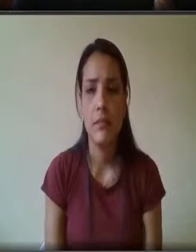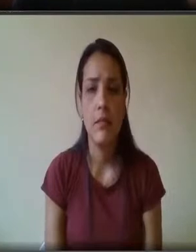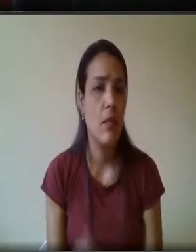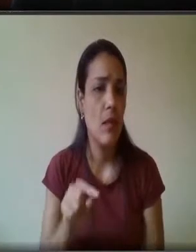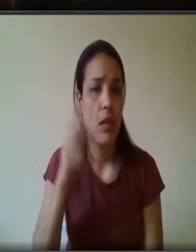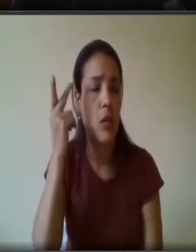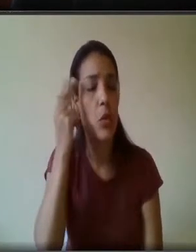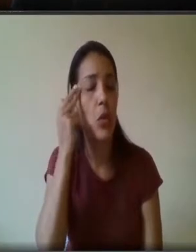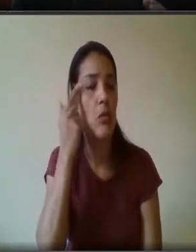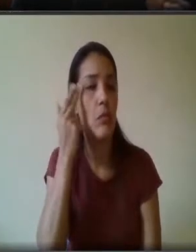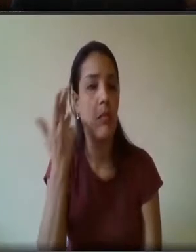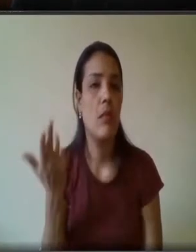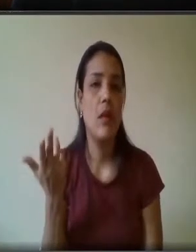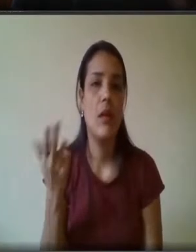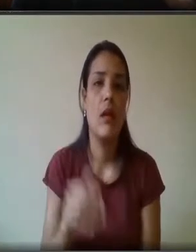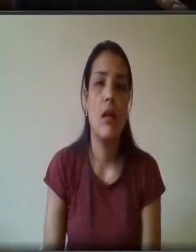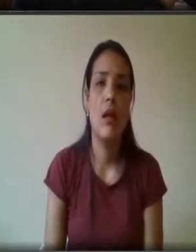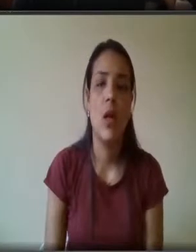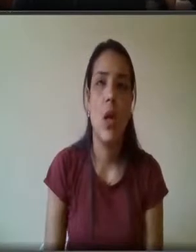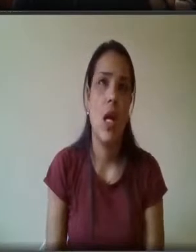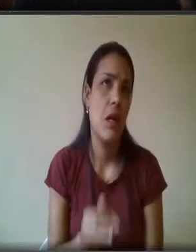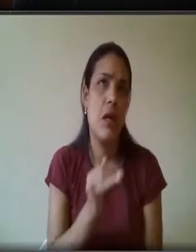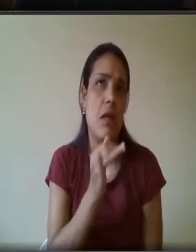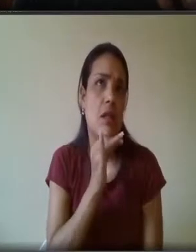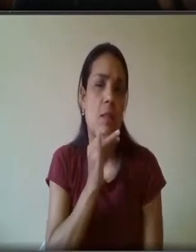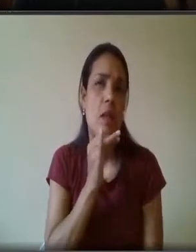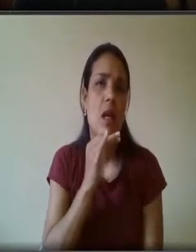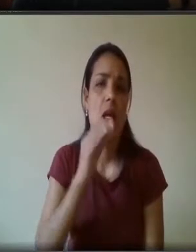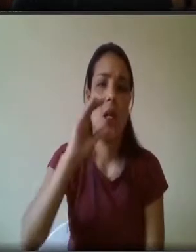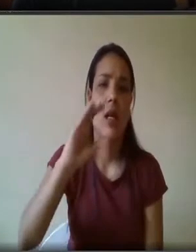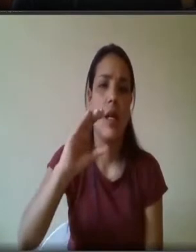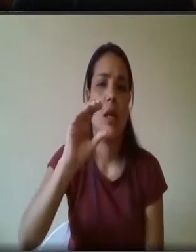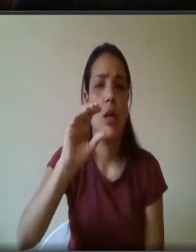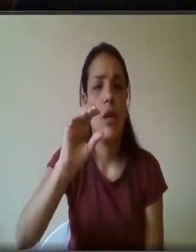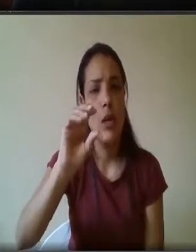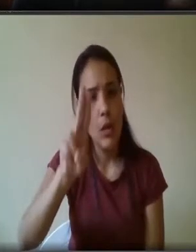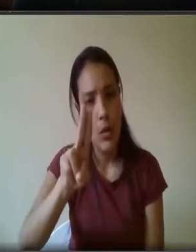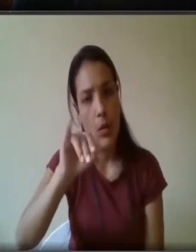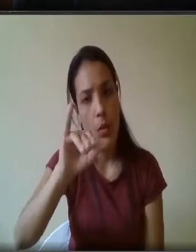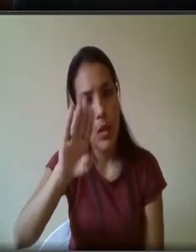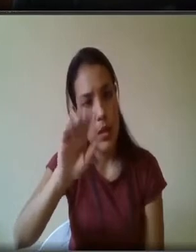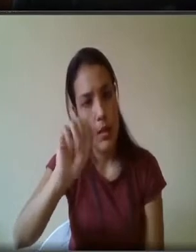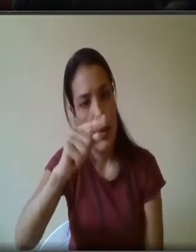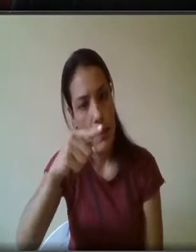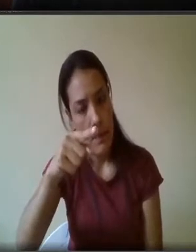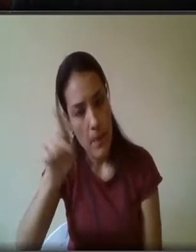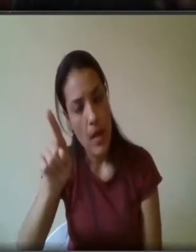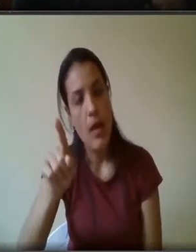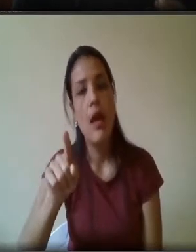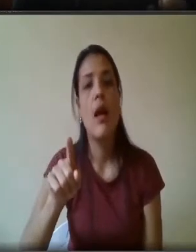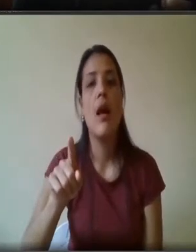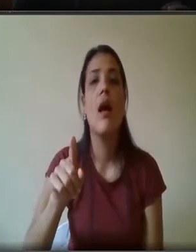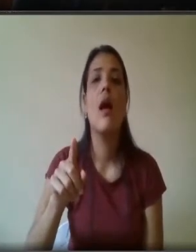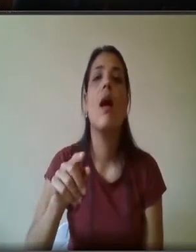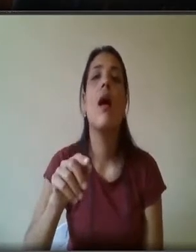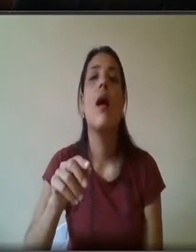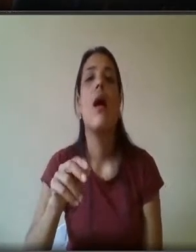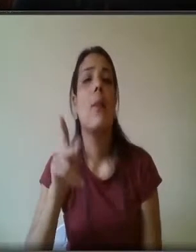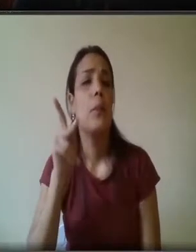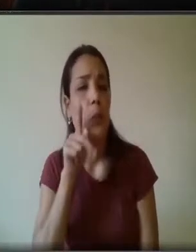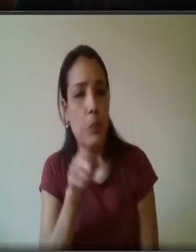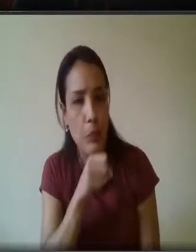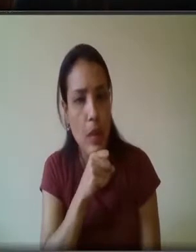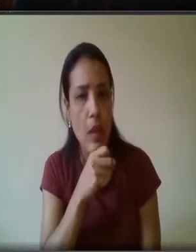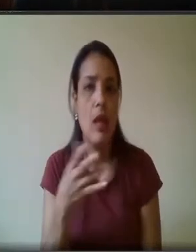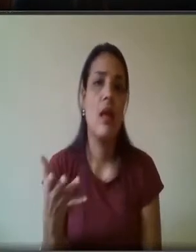de Cuiabá, Rondônia, São Paulo, Acre, pedaço do